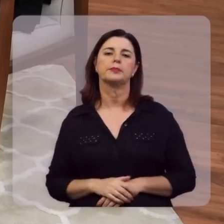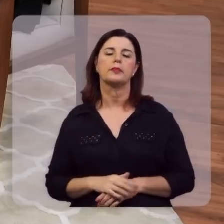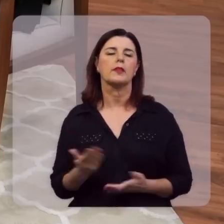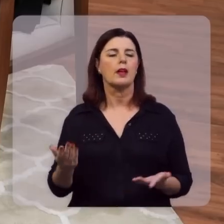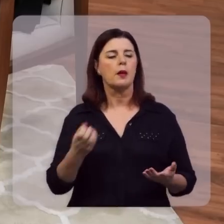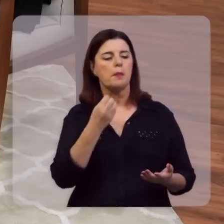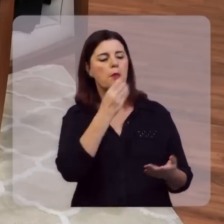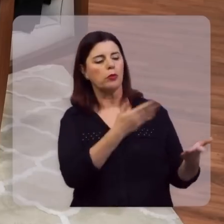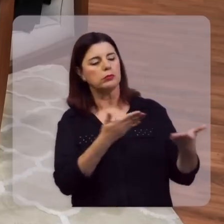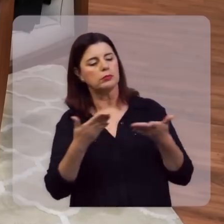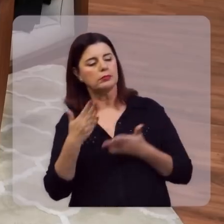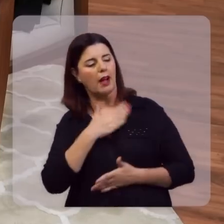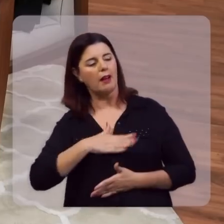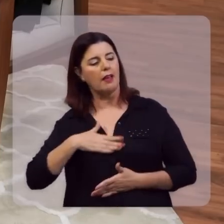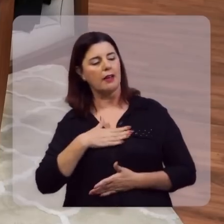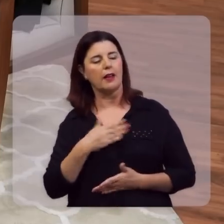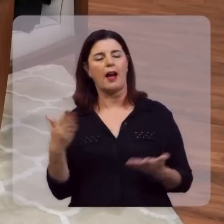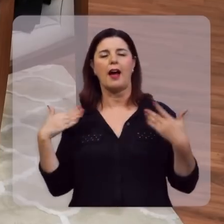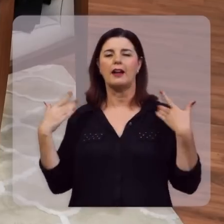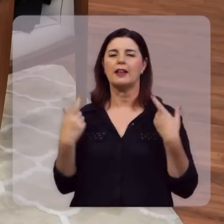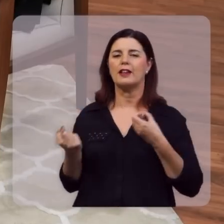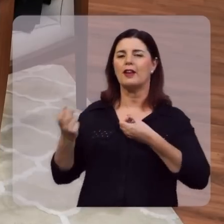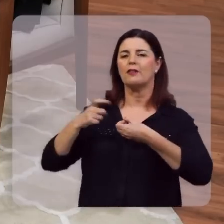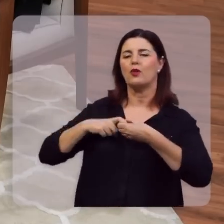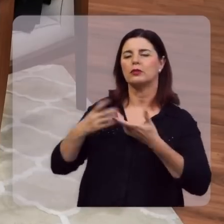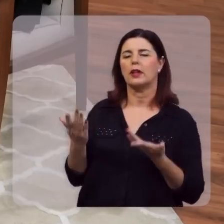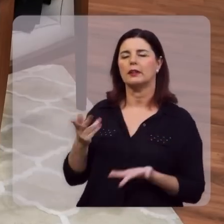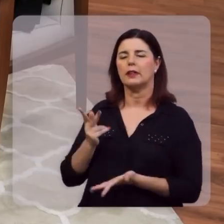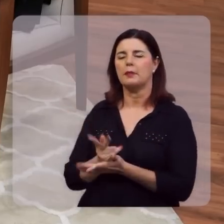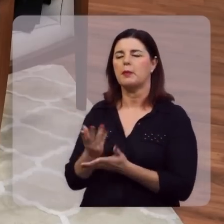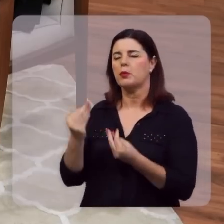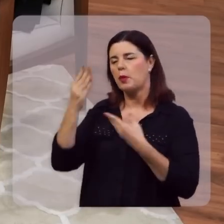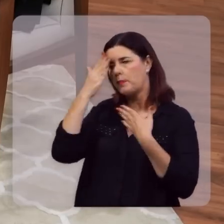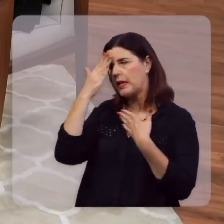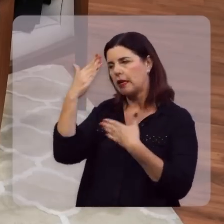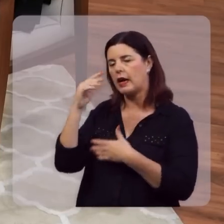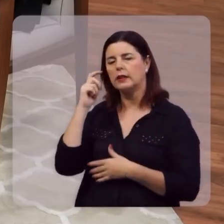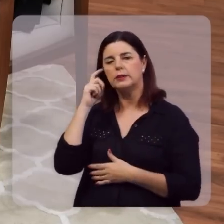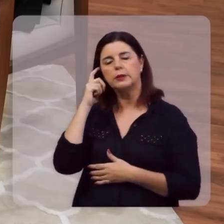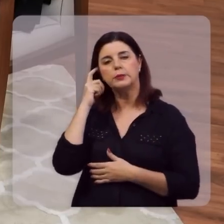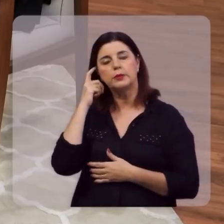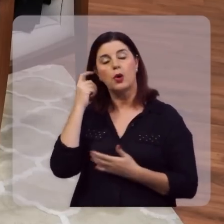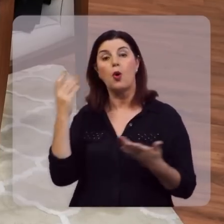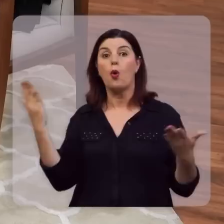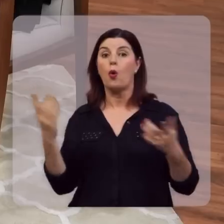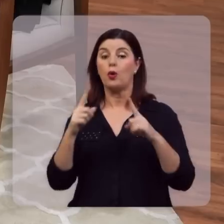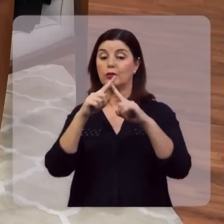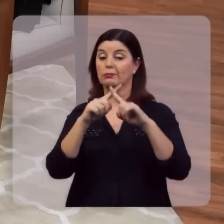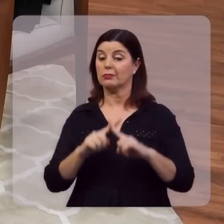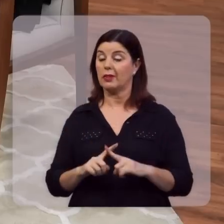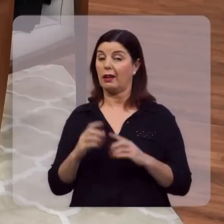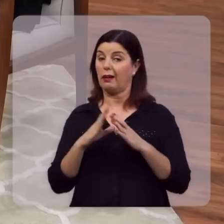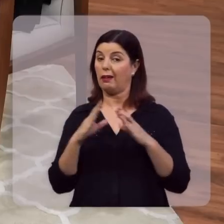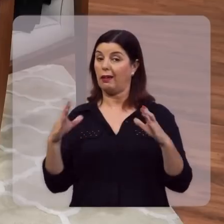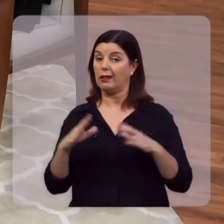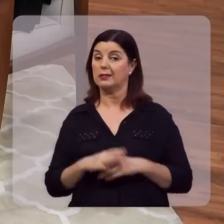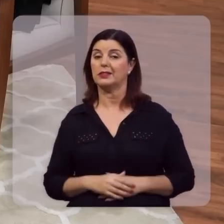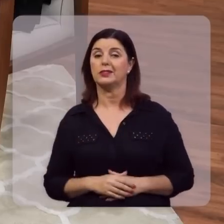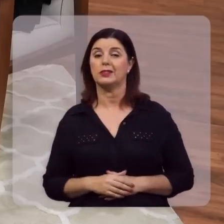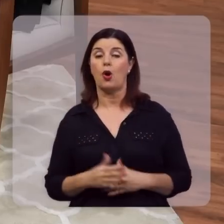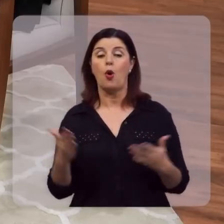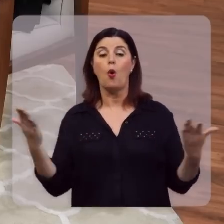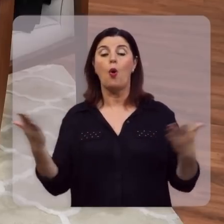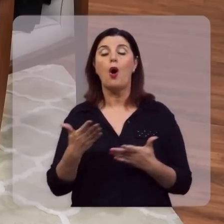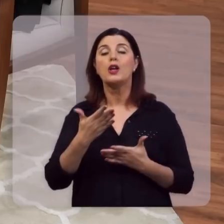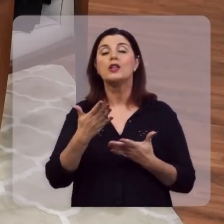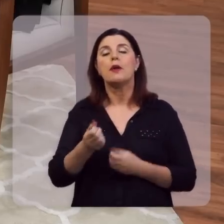aqui conosco. Alegria sempre renovada. Muito obrigado por estar aqui. E hoje o desafio é daqueles grandes, pastor Robinson. Hoje a